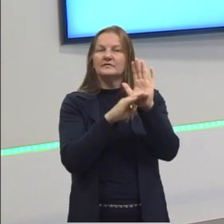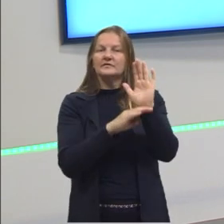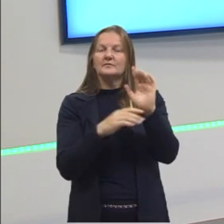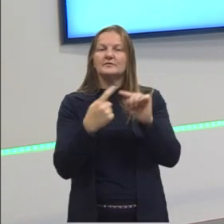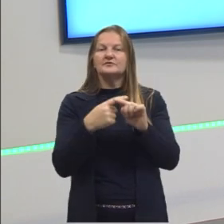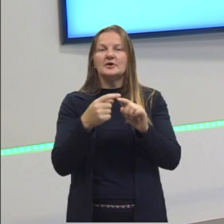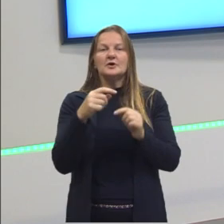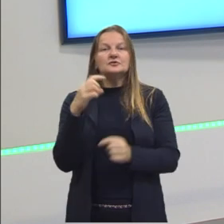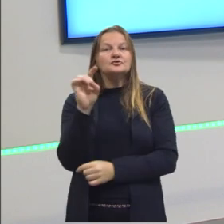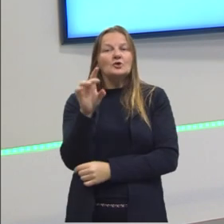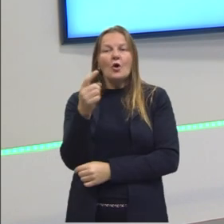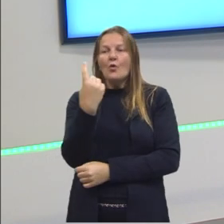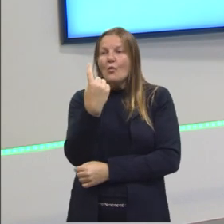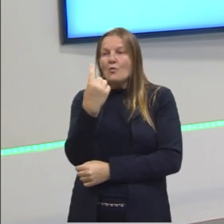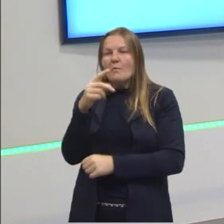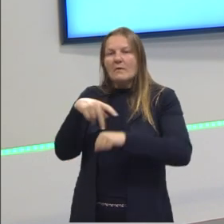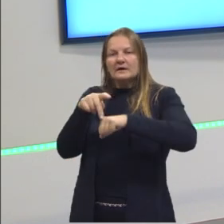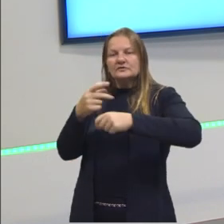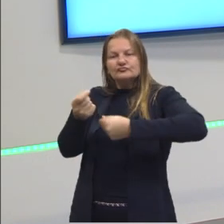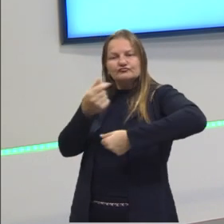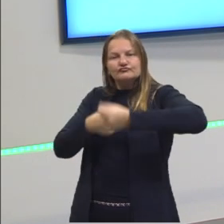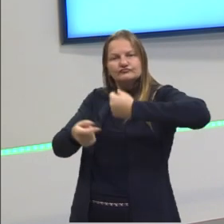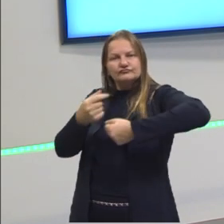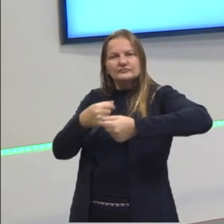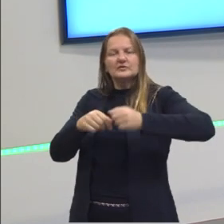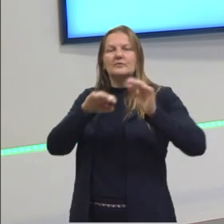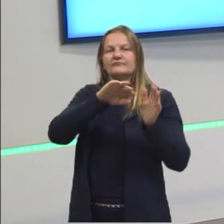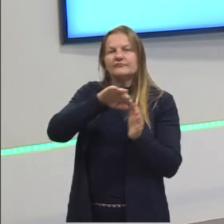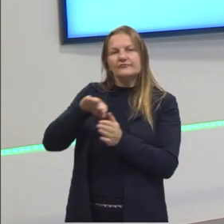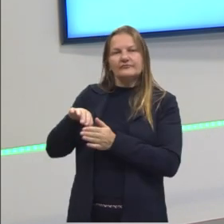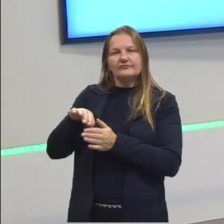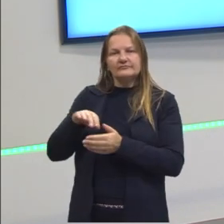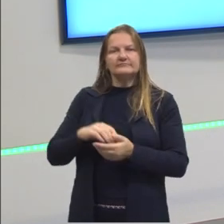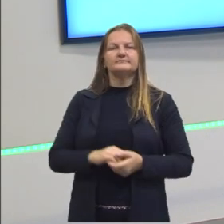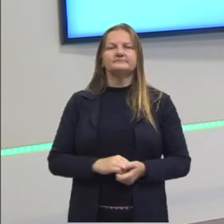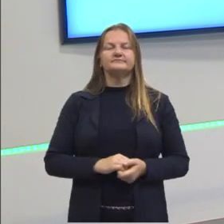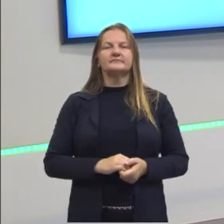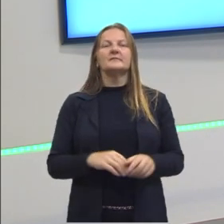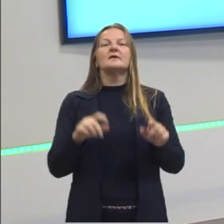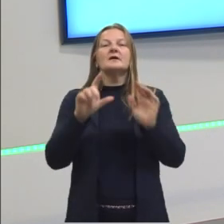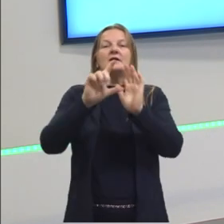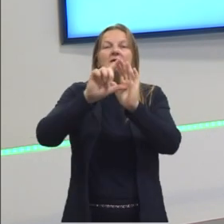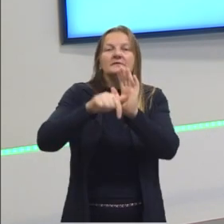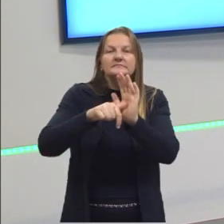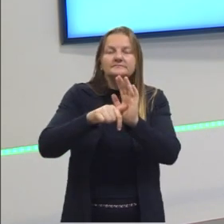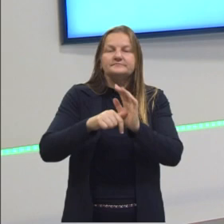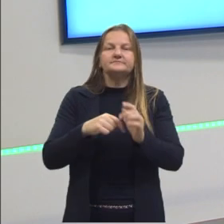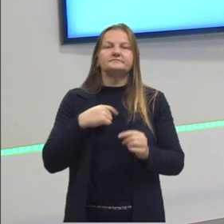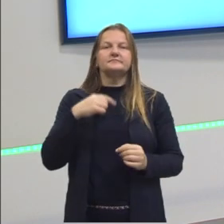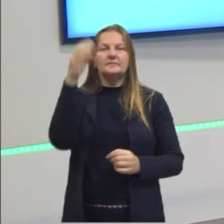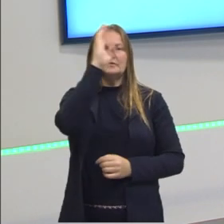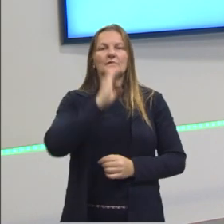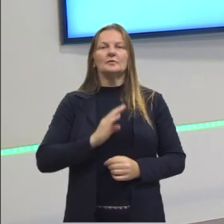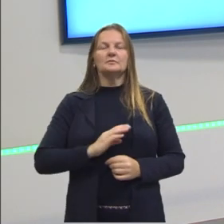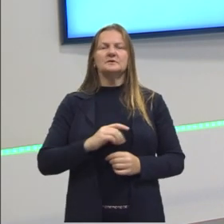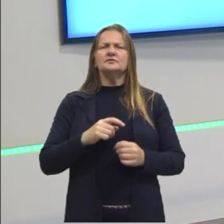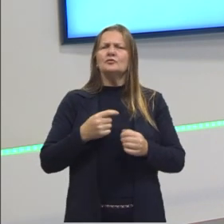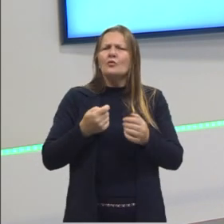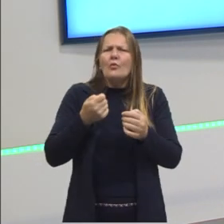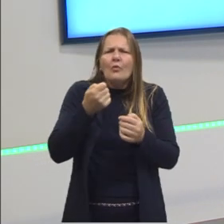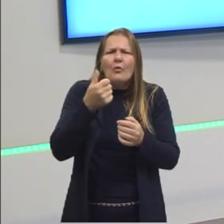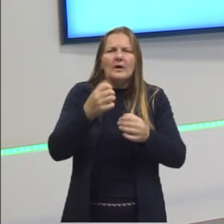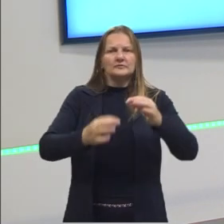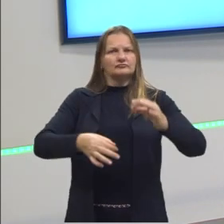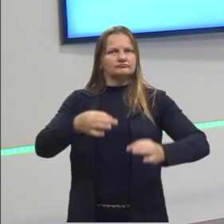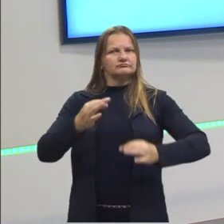esse monopólio comercial essa primeira barreira já tinha ido embora e depois o Brasil vai quase